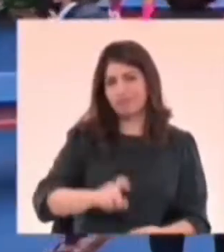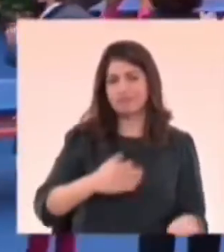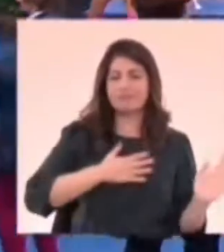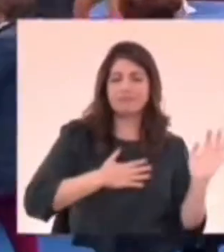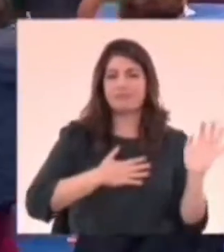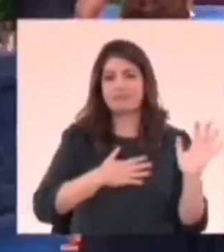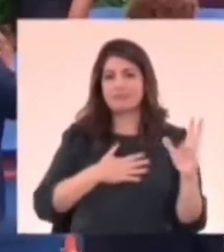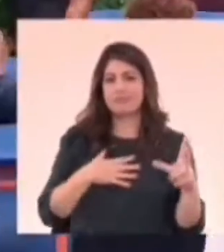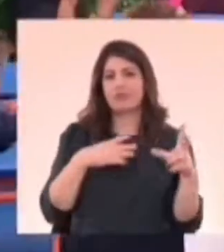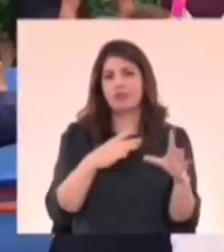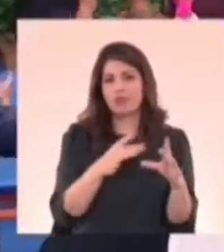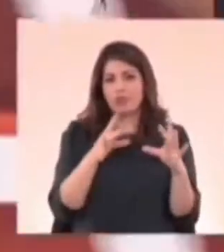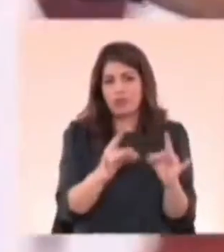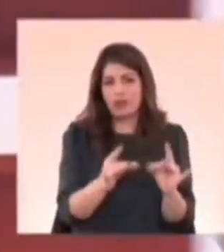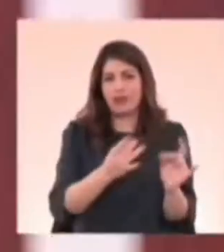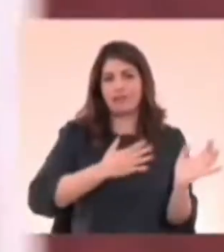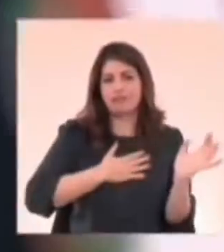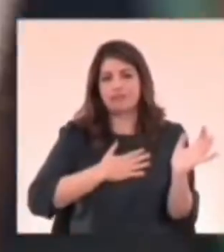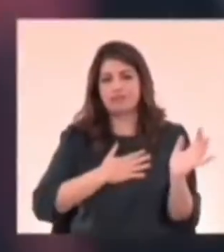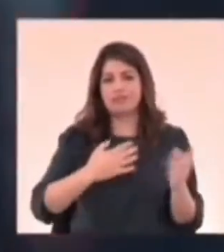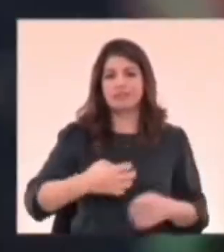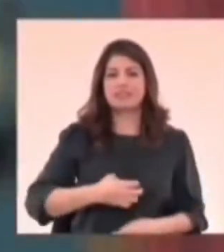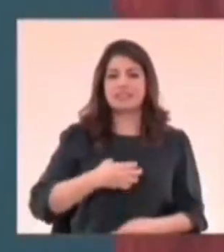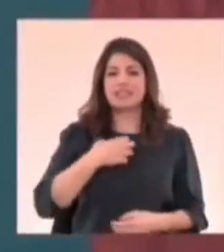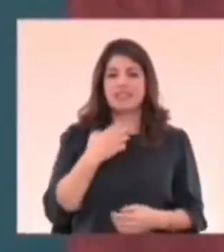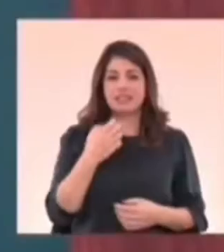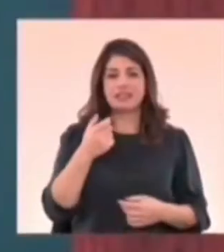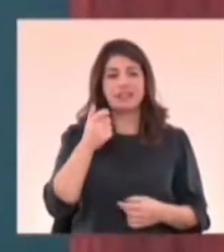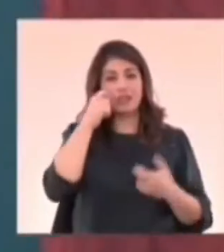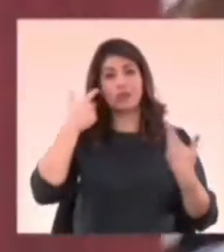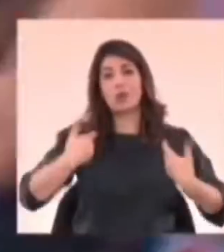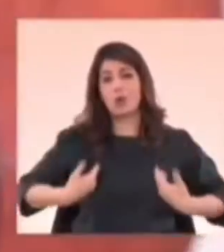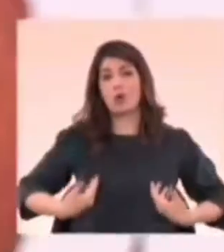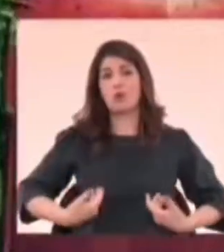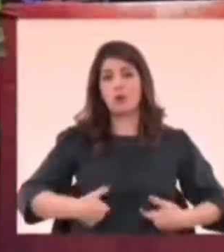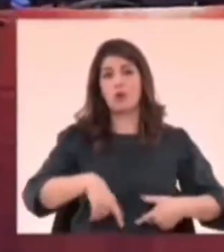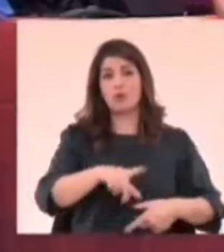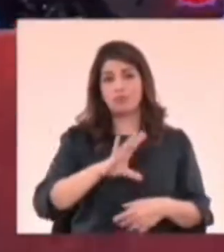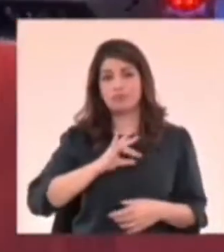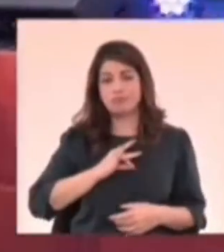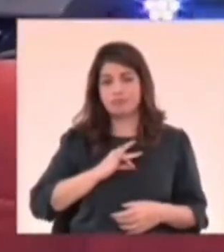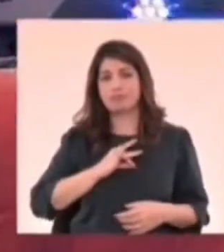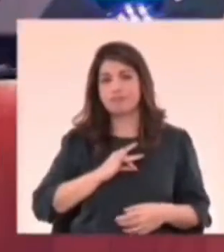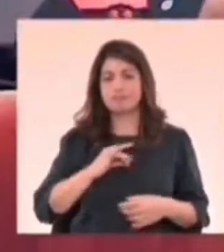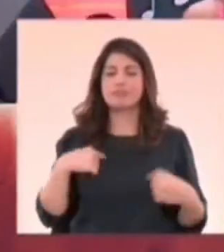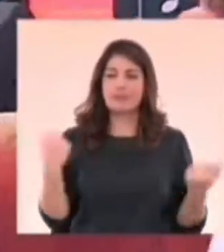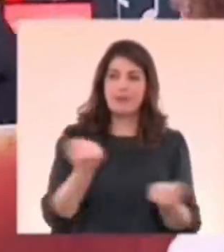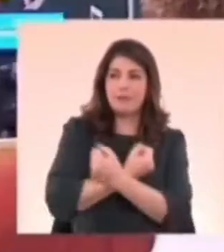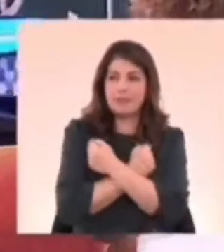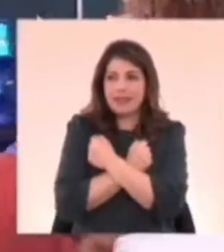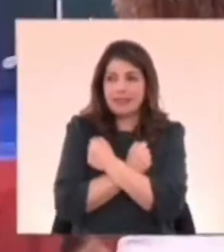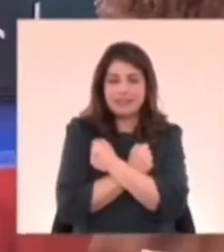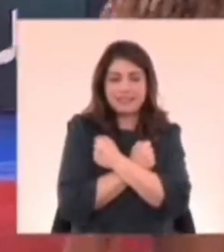lado aqui eu quero ver teu corpo no meu hoje abraçar e